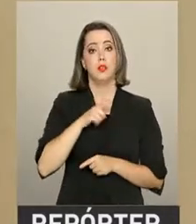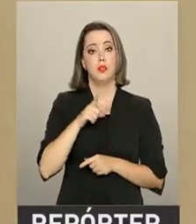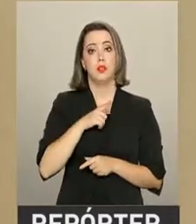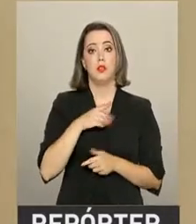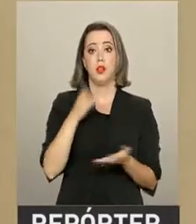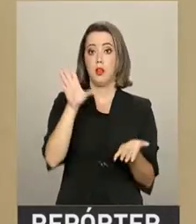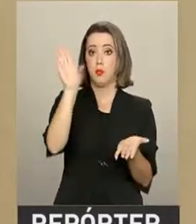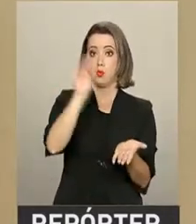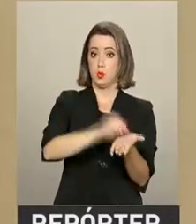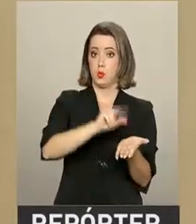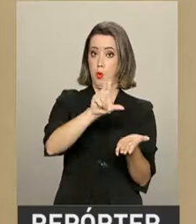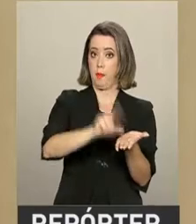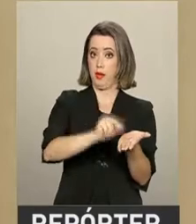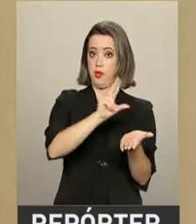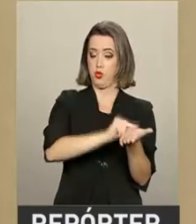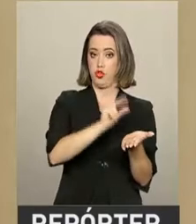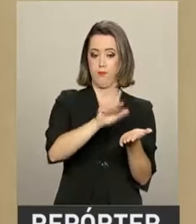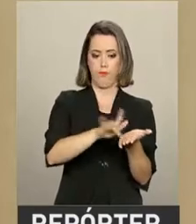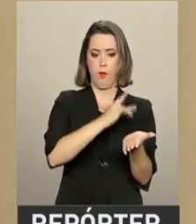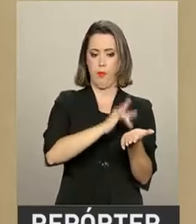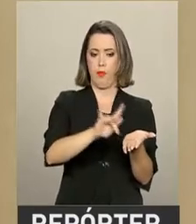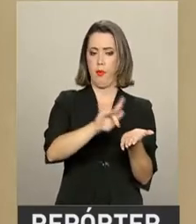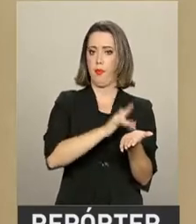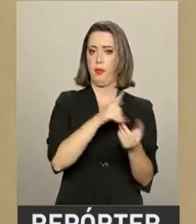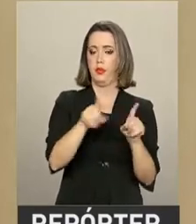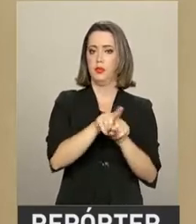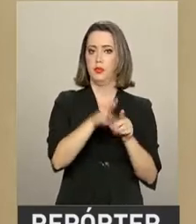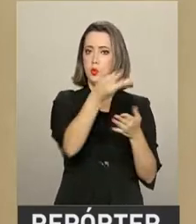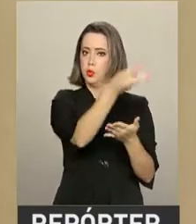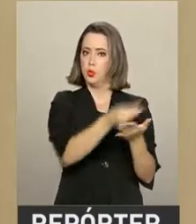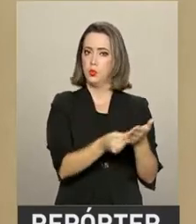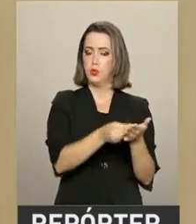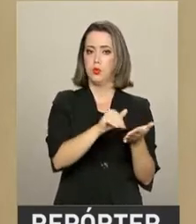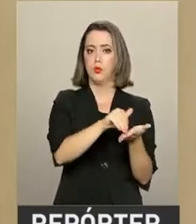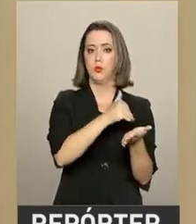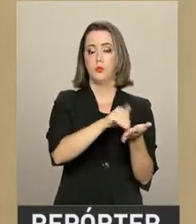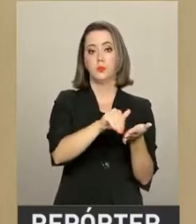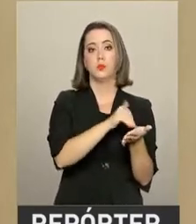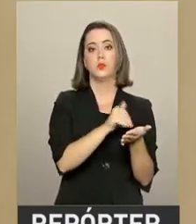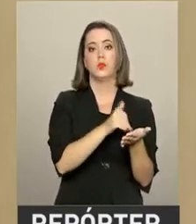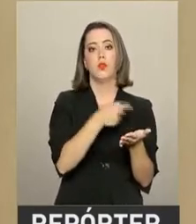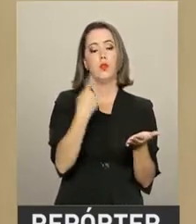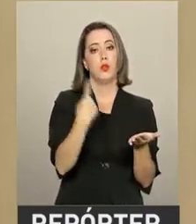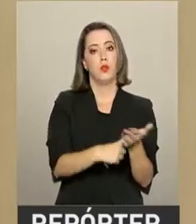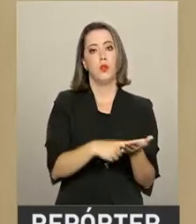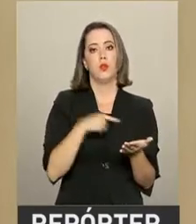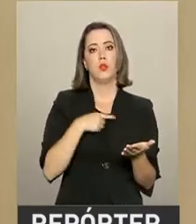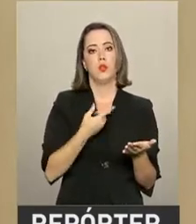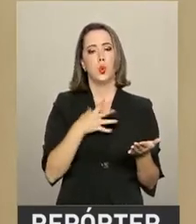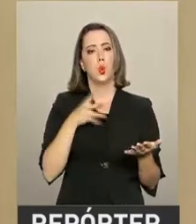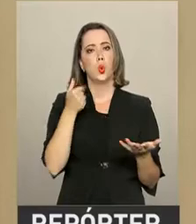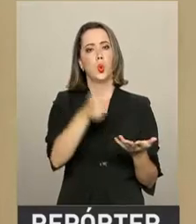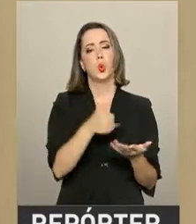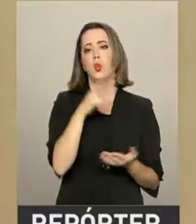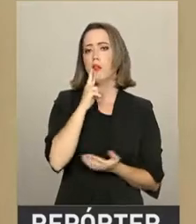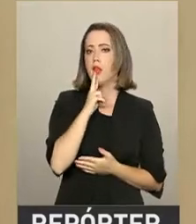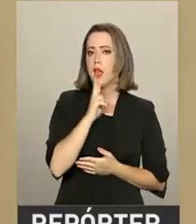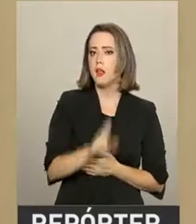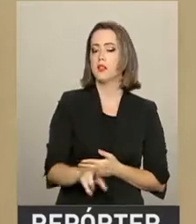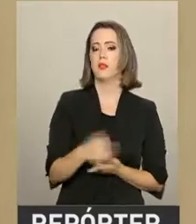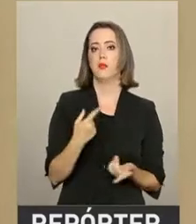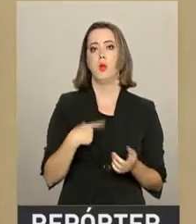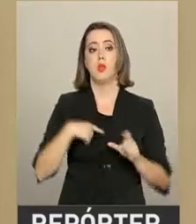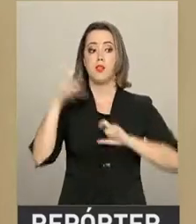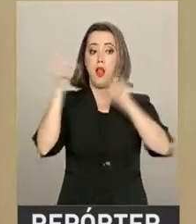Enem 2017, o cartão de confirmação da inscrição. Aí serão depositados os gabaritos, resultados,